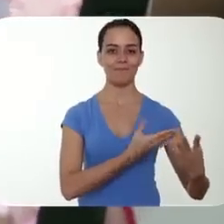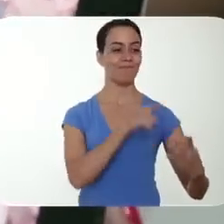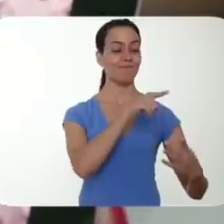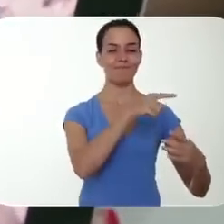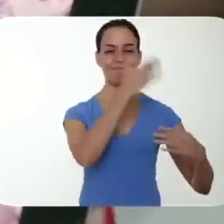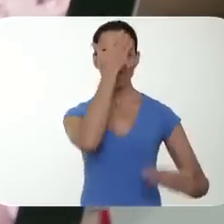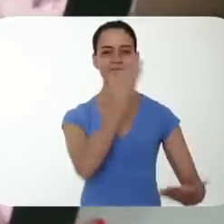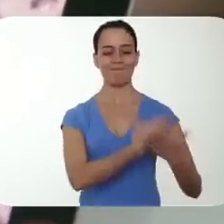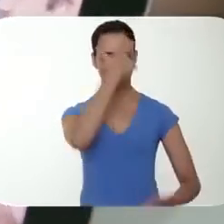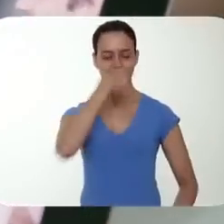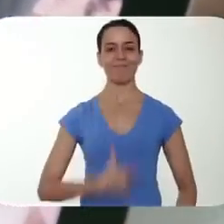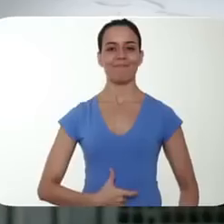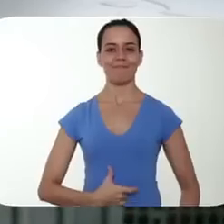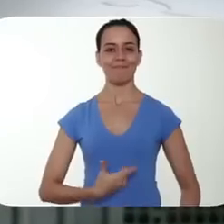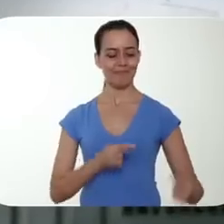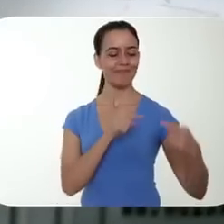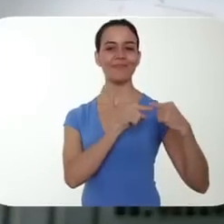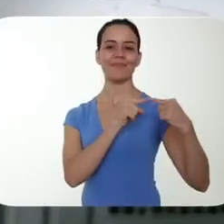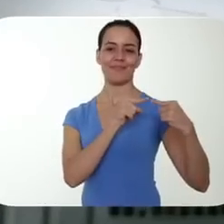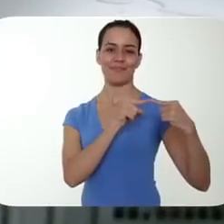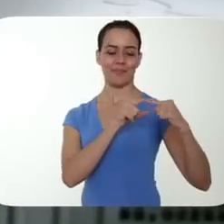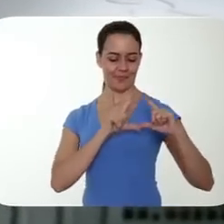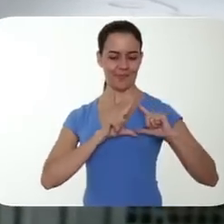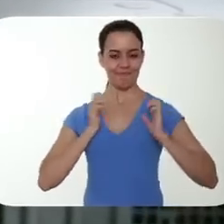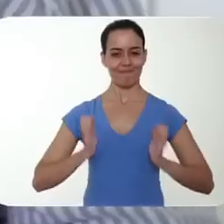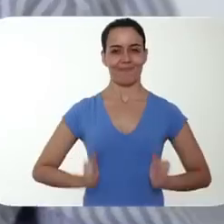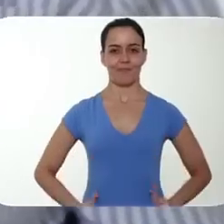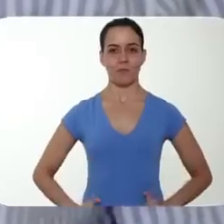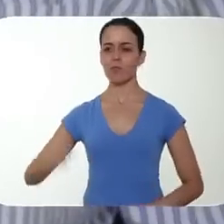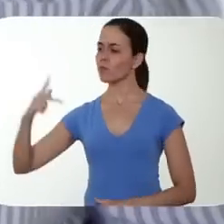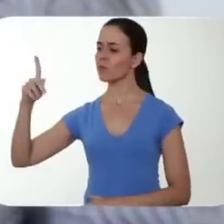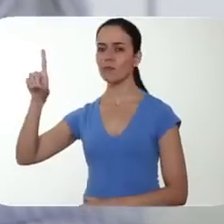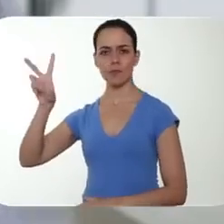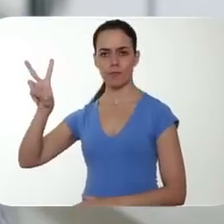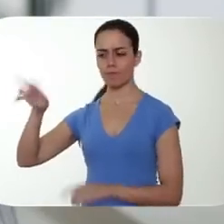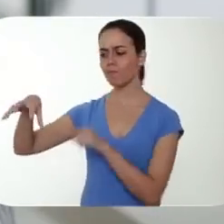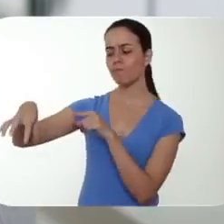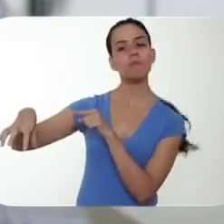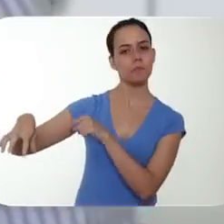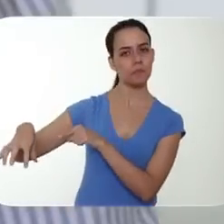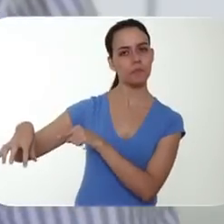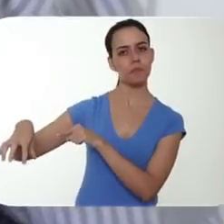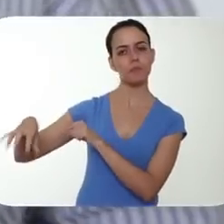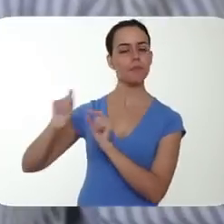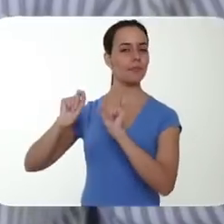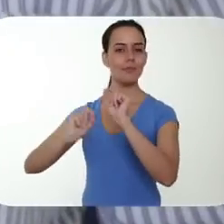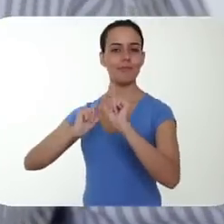ele já confia naquilo que a gente está falando. Tem tudo a ver, né? Apsia e ética. Então, o PDV, hoje, ele é a área